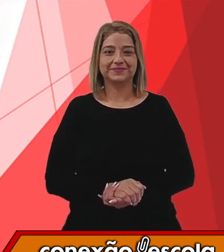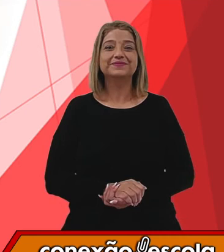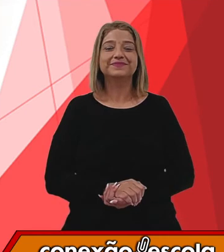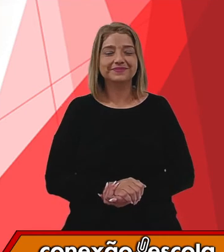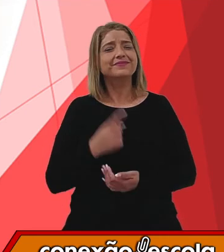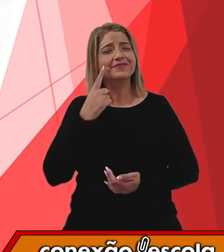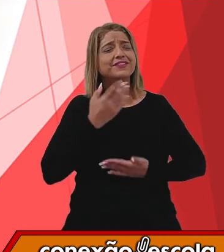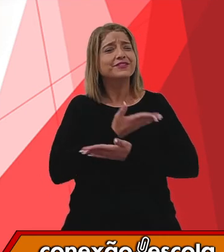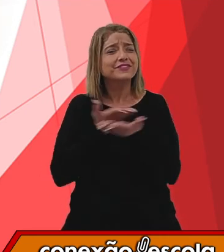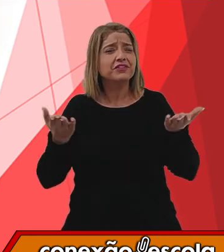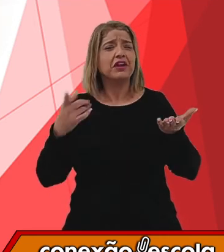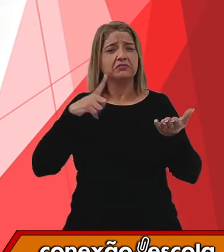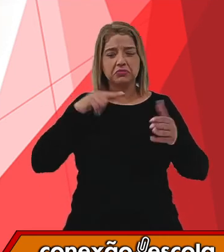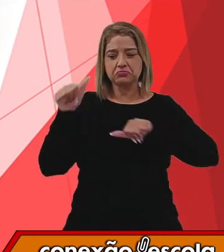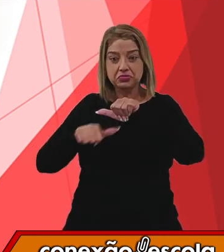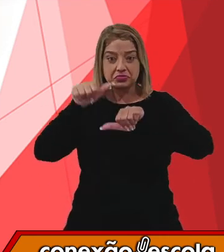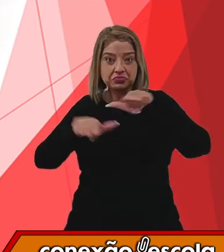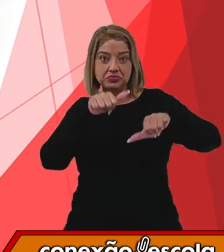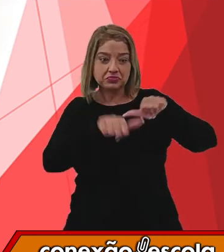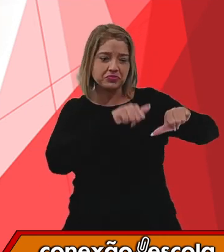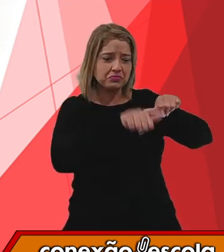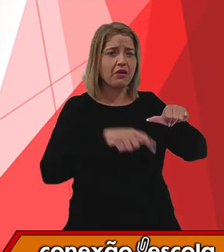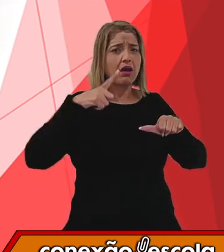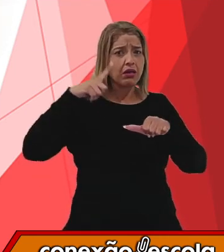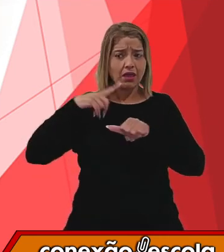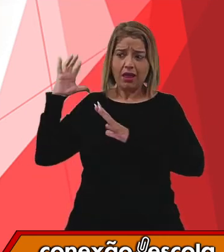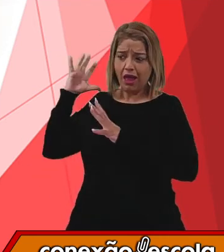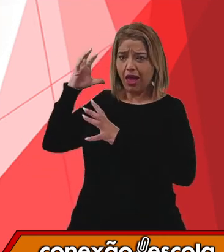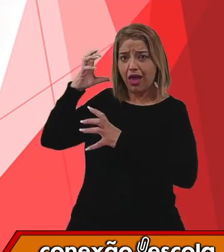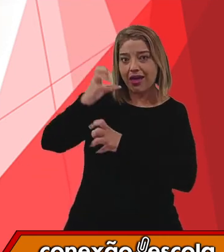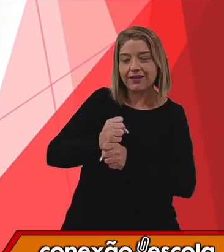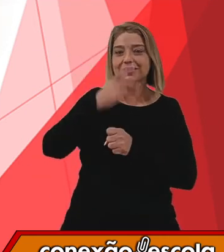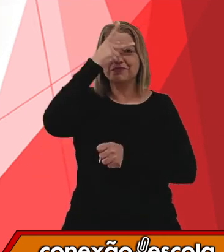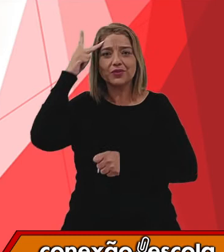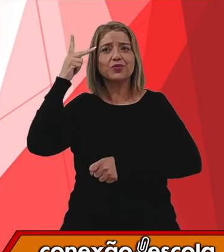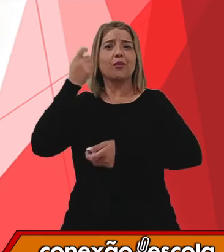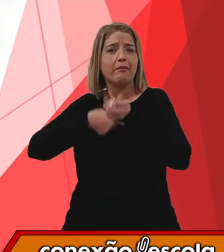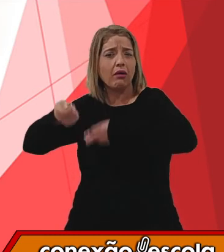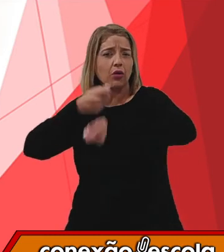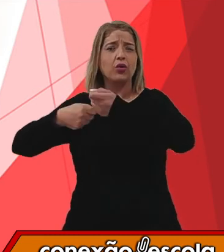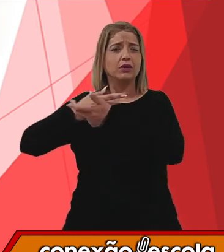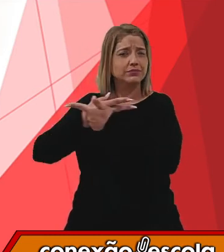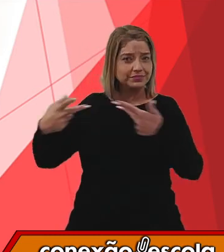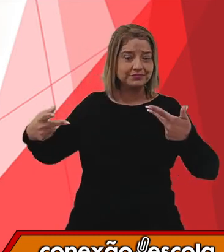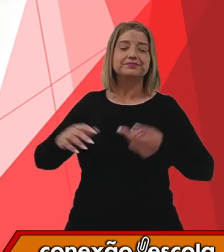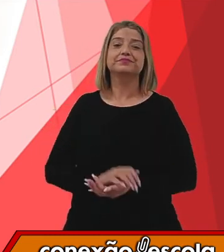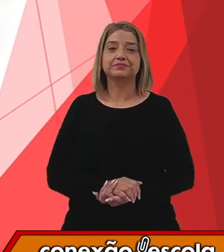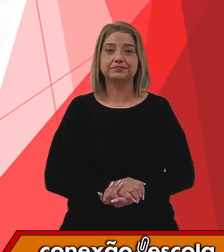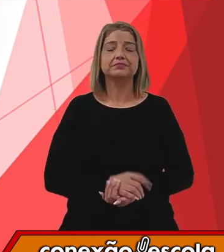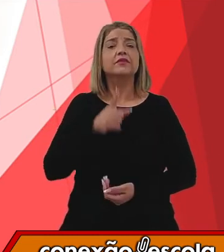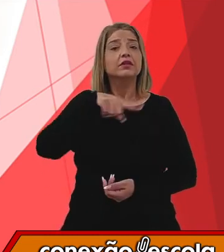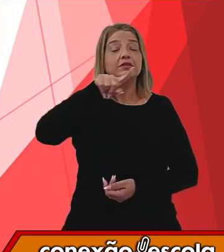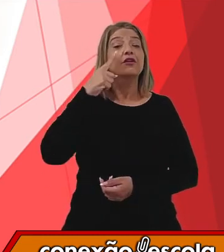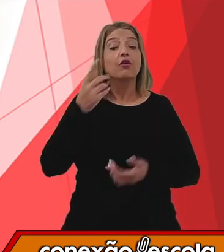Viram quantas transformações ocorreram no deslocamento de pessoas e mercadorias? Nessa aula, vimos